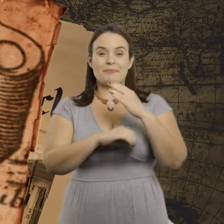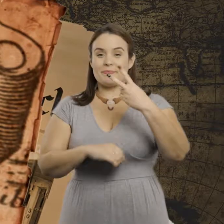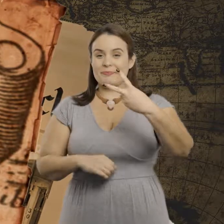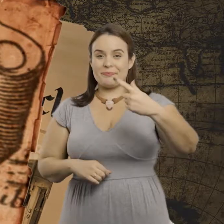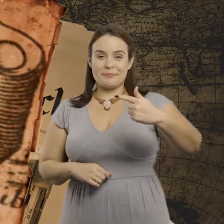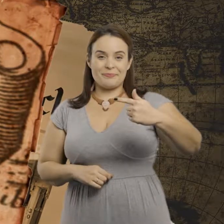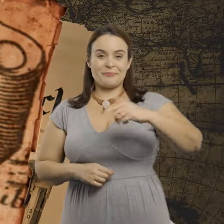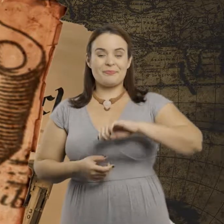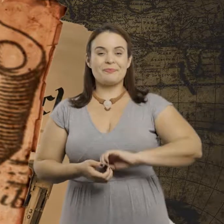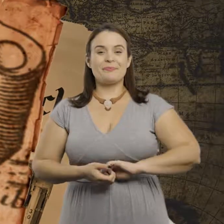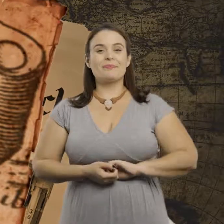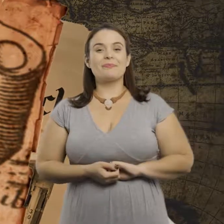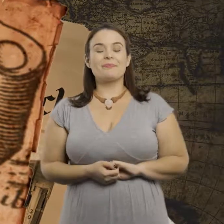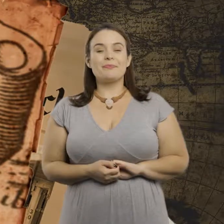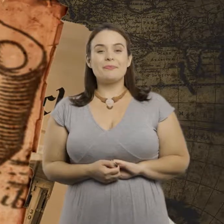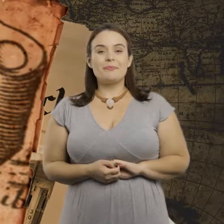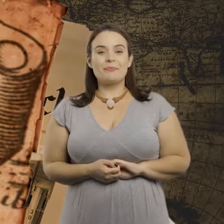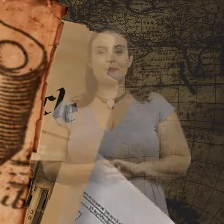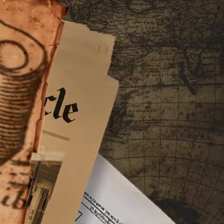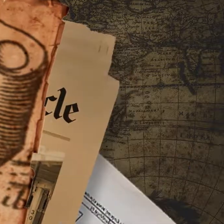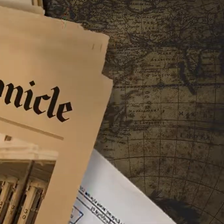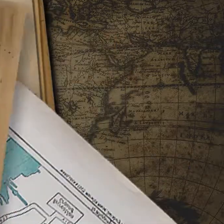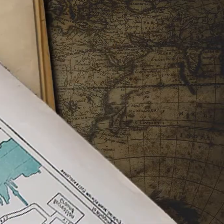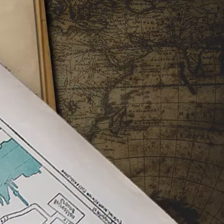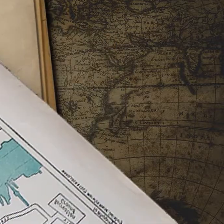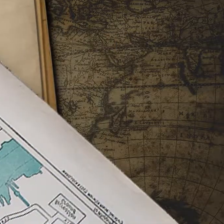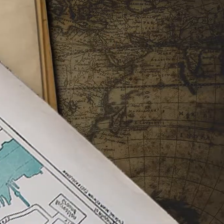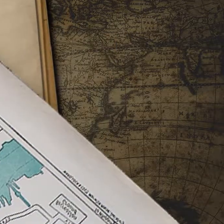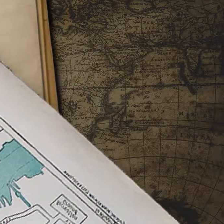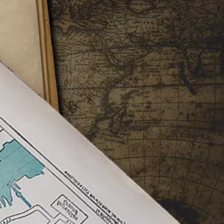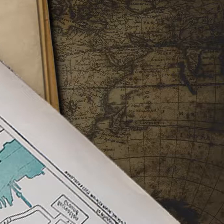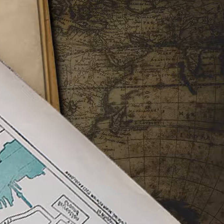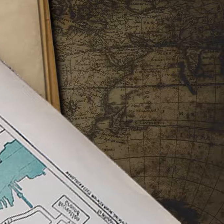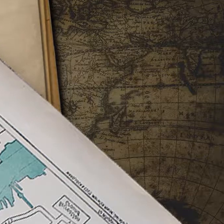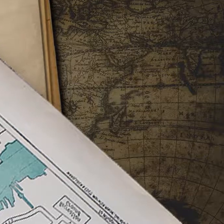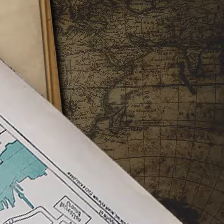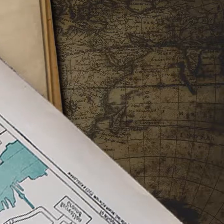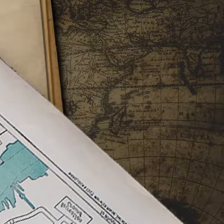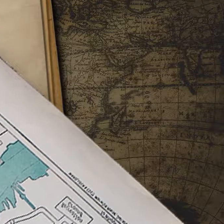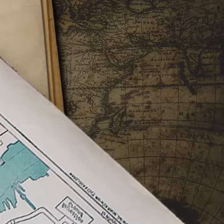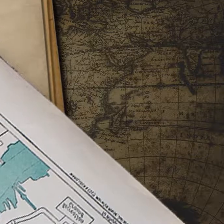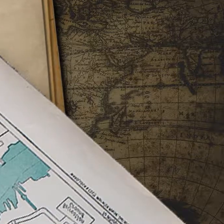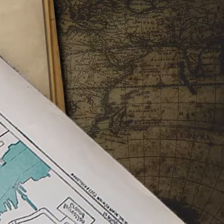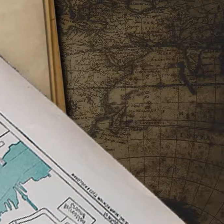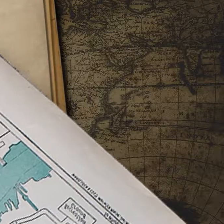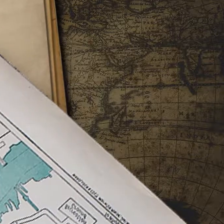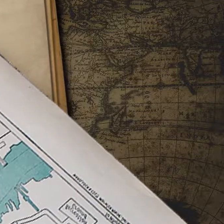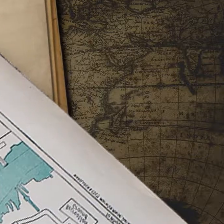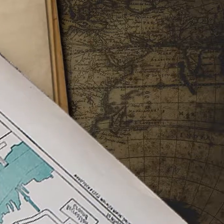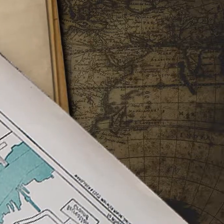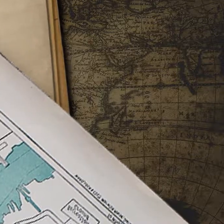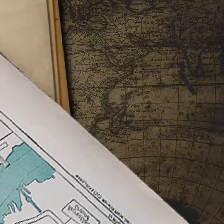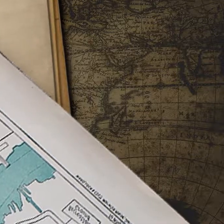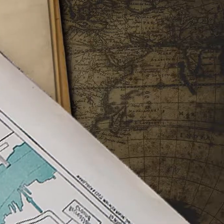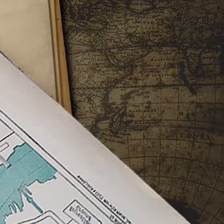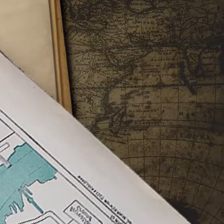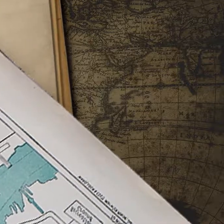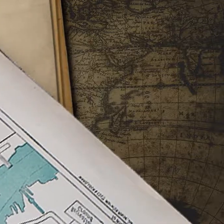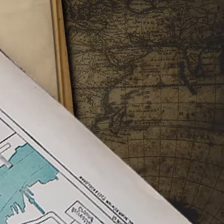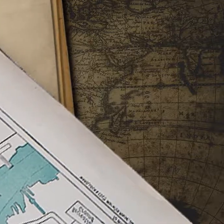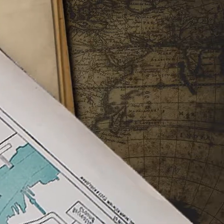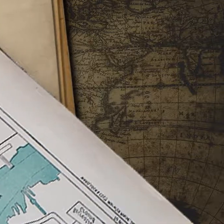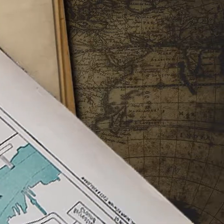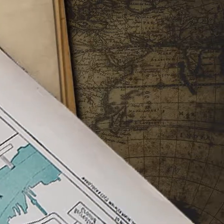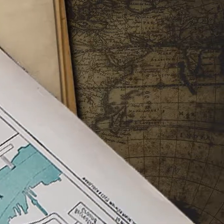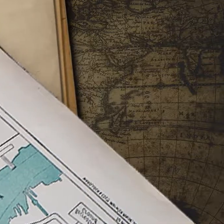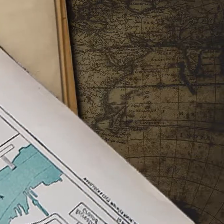Capítulo 27. Passepartout assiste o Sr. William Hitch falando na conferência. Ele